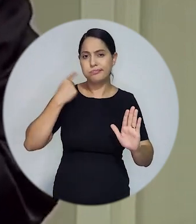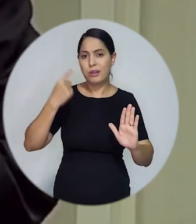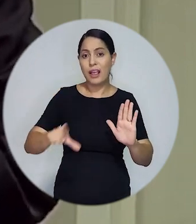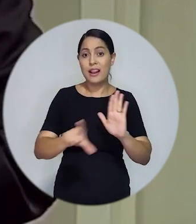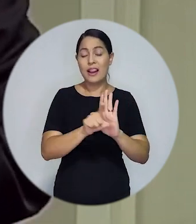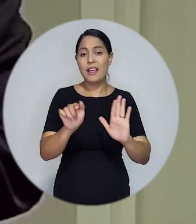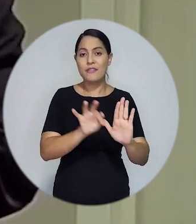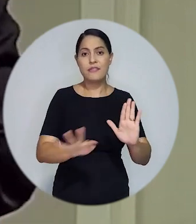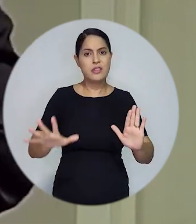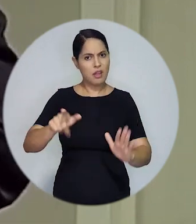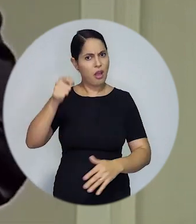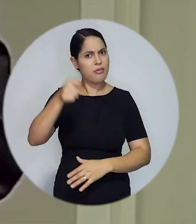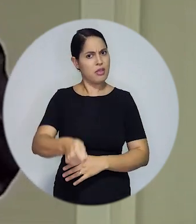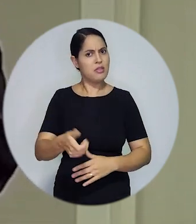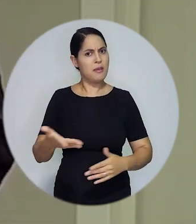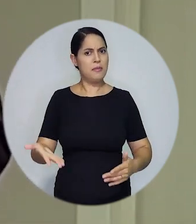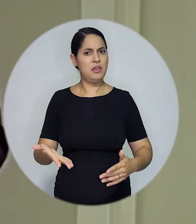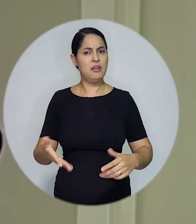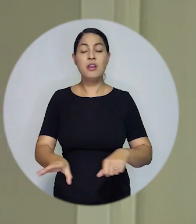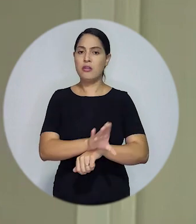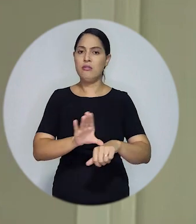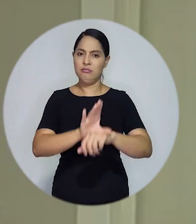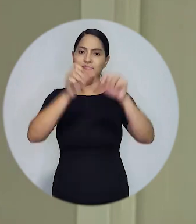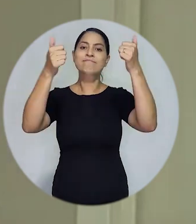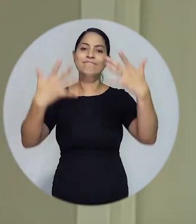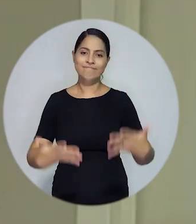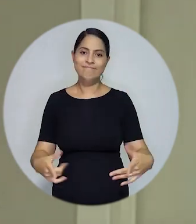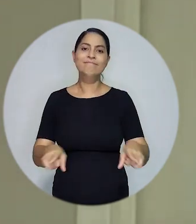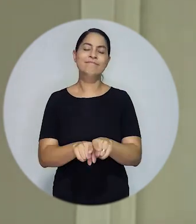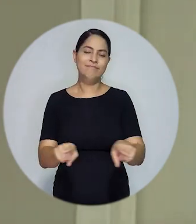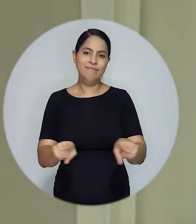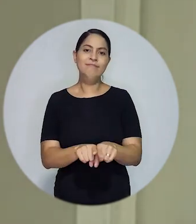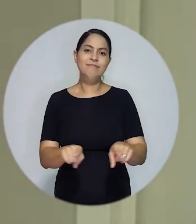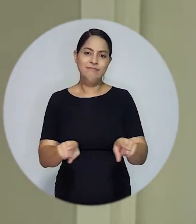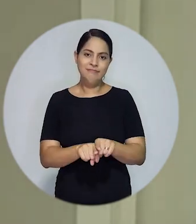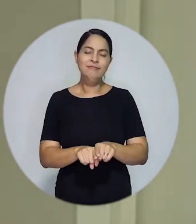determina, e, consequentemente, daquilo que a Constituição nos diz,